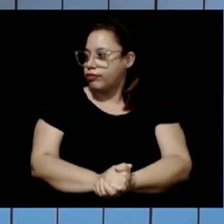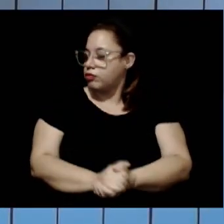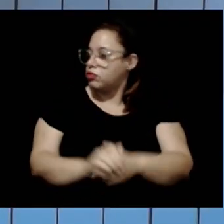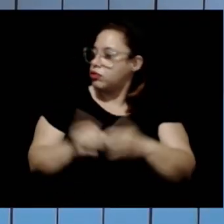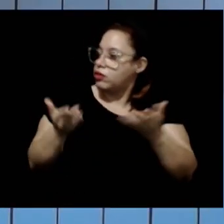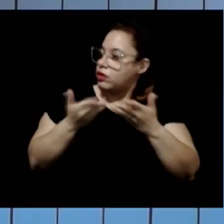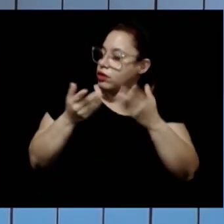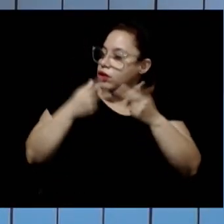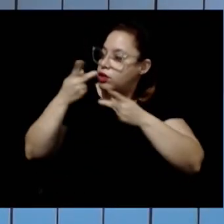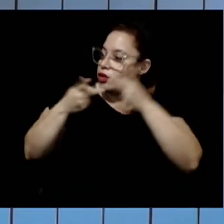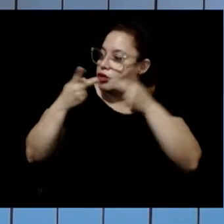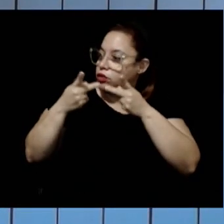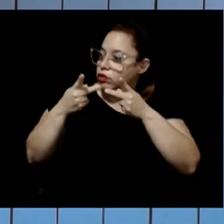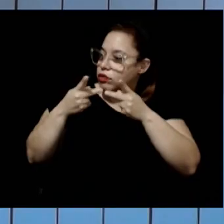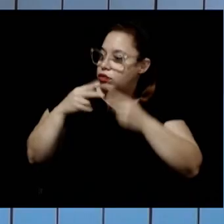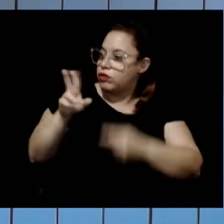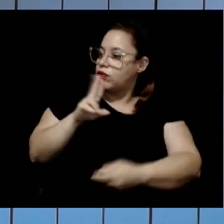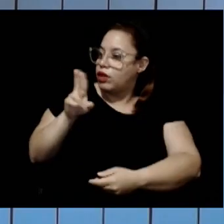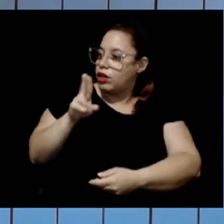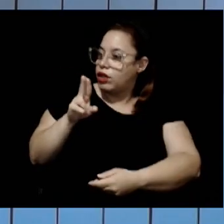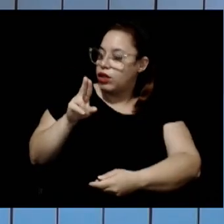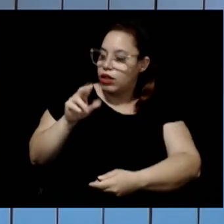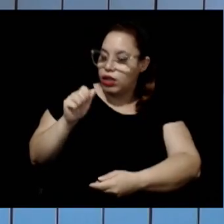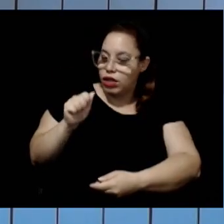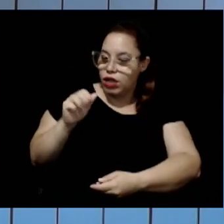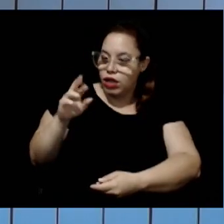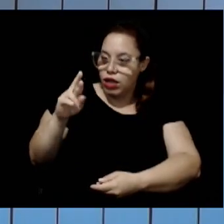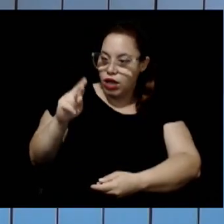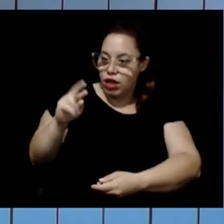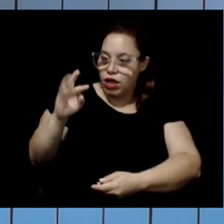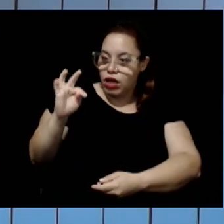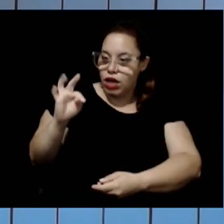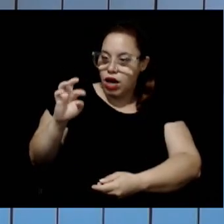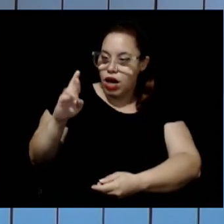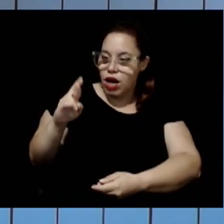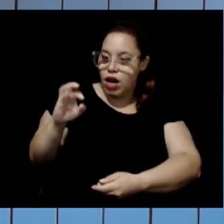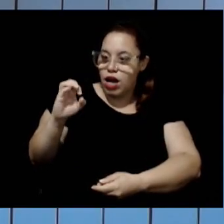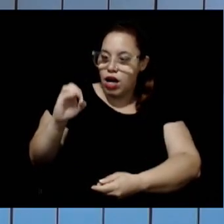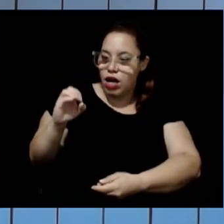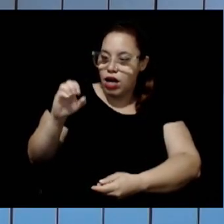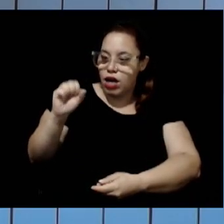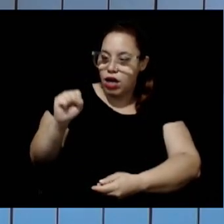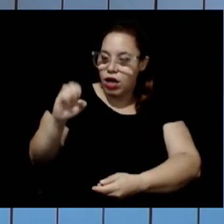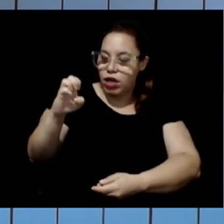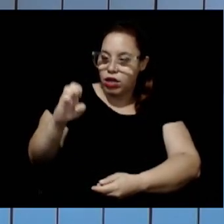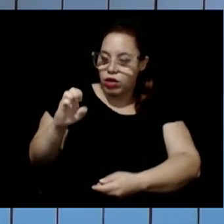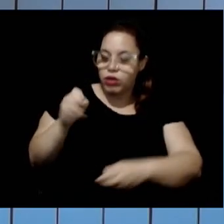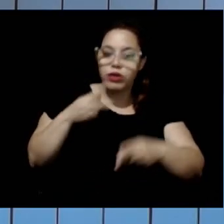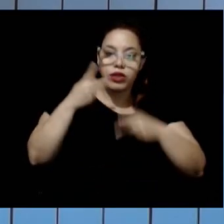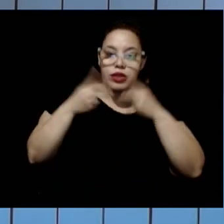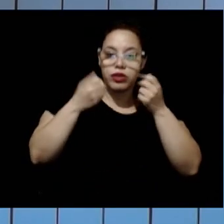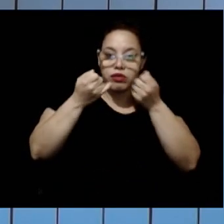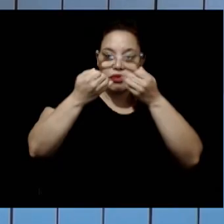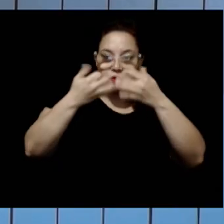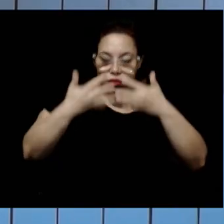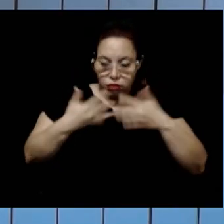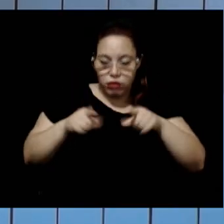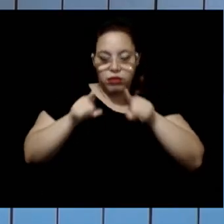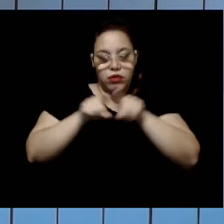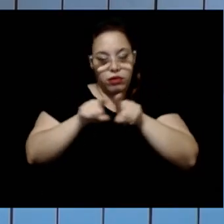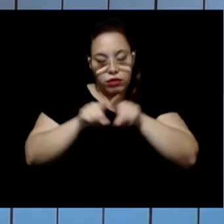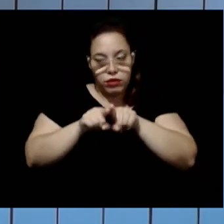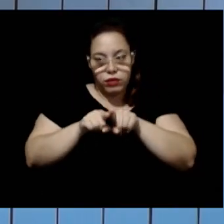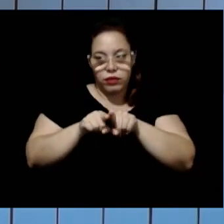da chamada artrose, né? Popularmente, esse é o nome dela, né? Gostaria que o senhor explicasse também sobre